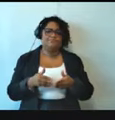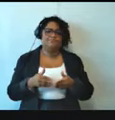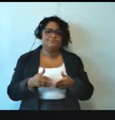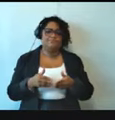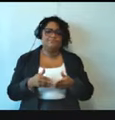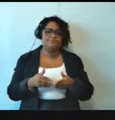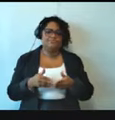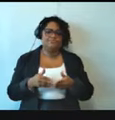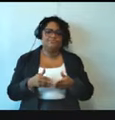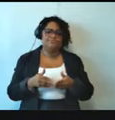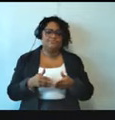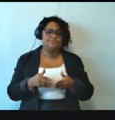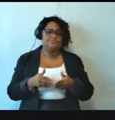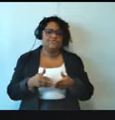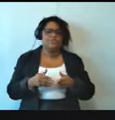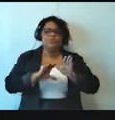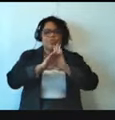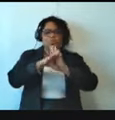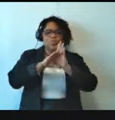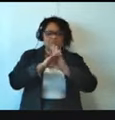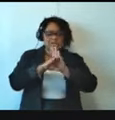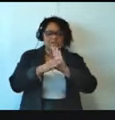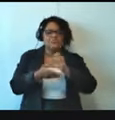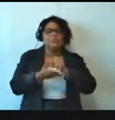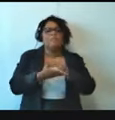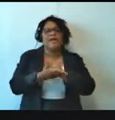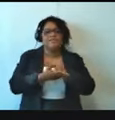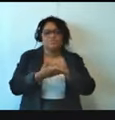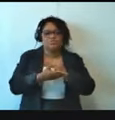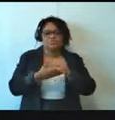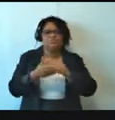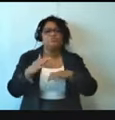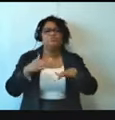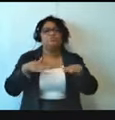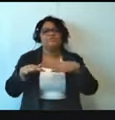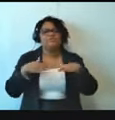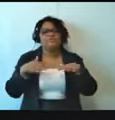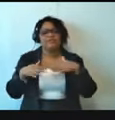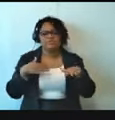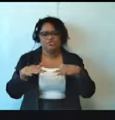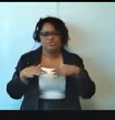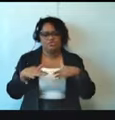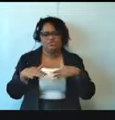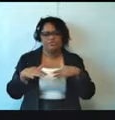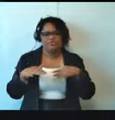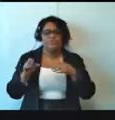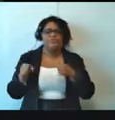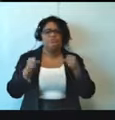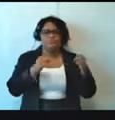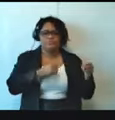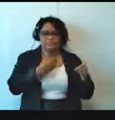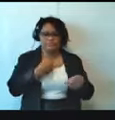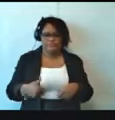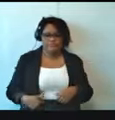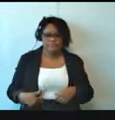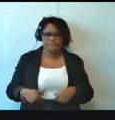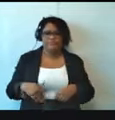pelo conceito básico da mobilidade. Isso aí eu estou falando para o poder público. Mobilidade é um